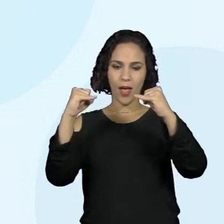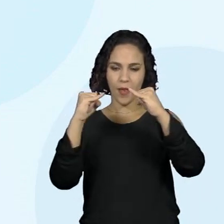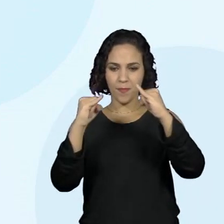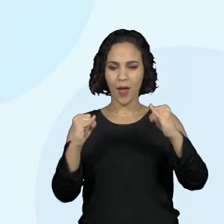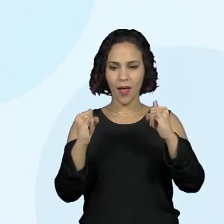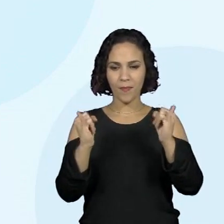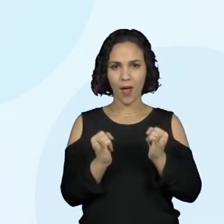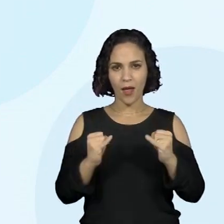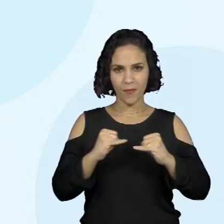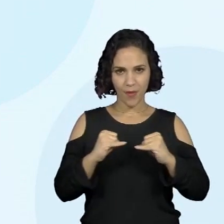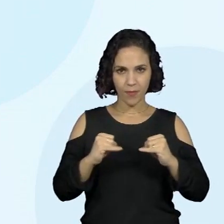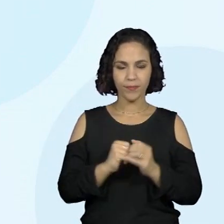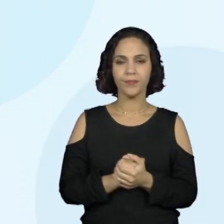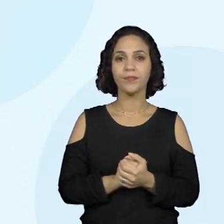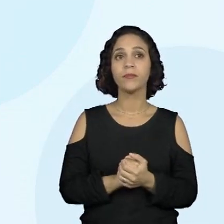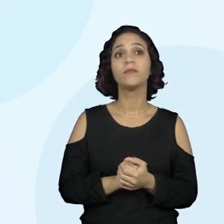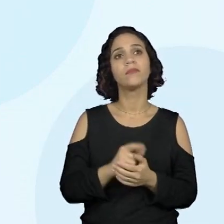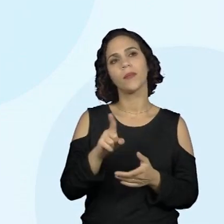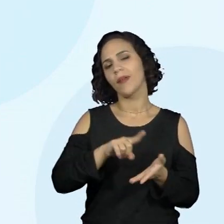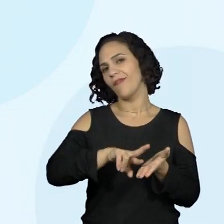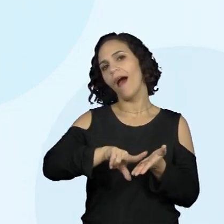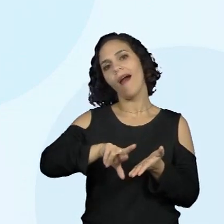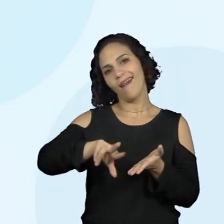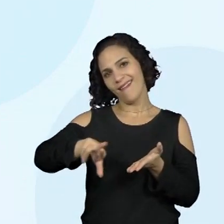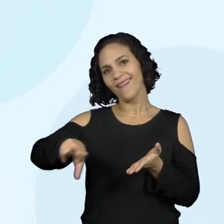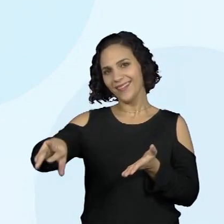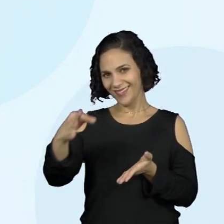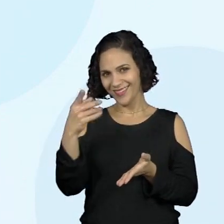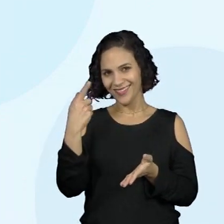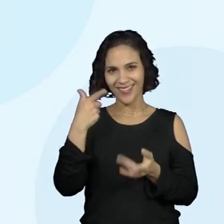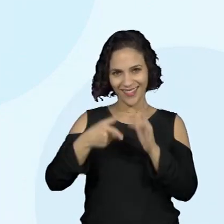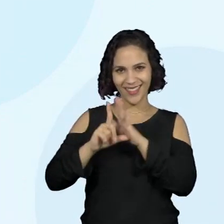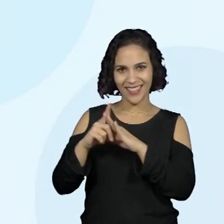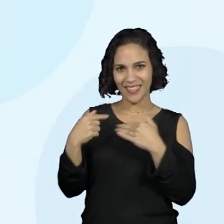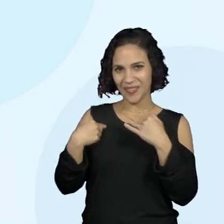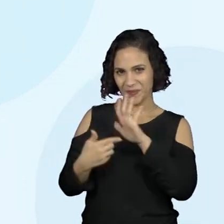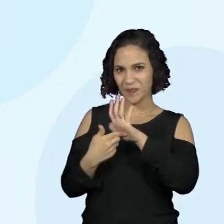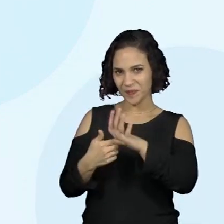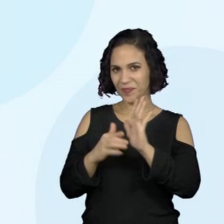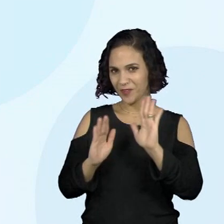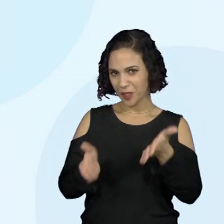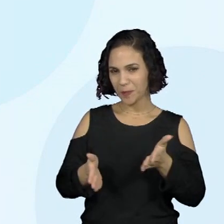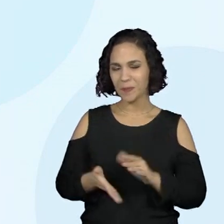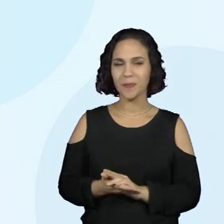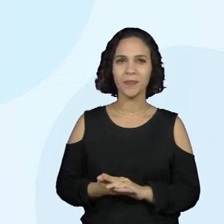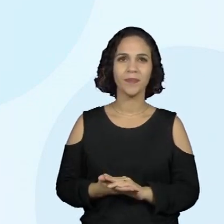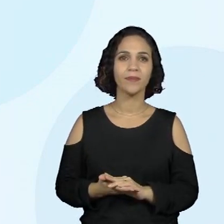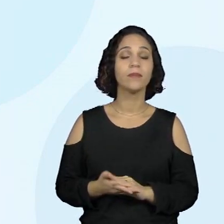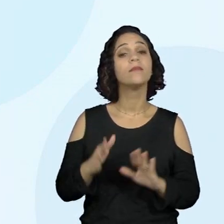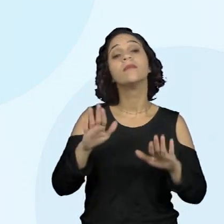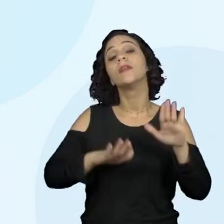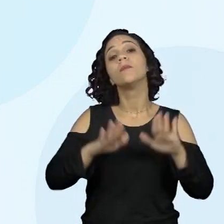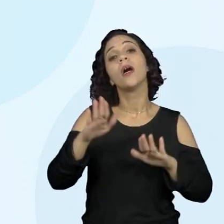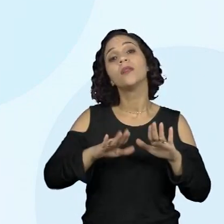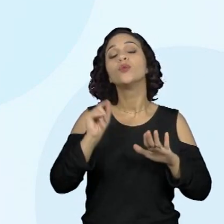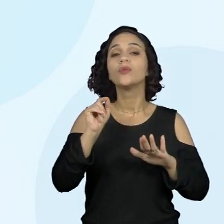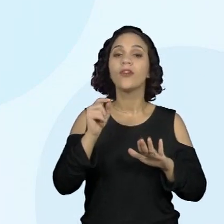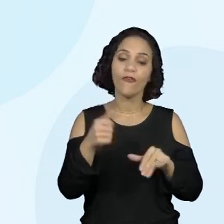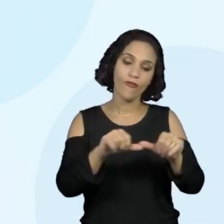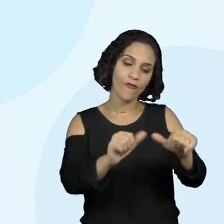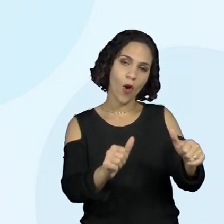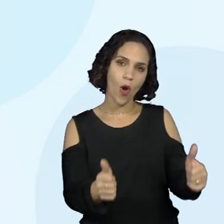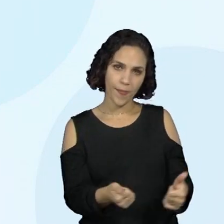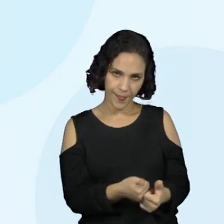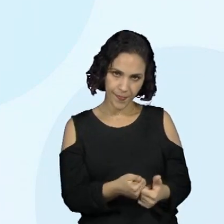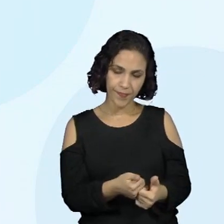E vou colocar reticências, porque podem ter outras bases de acordo com os polígonos. E quais